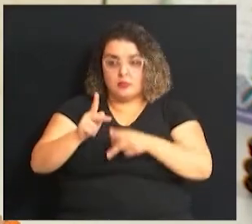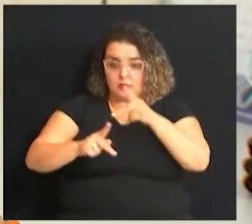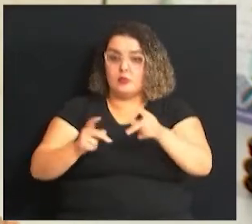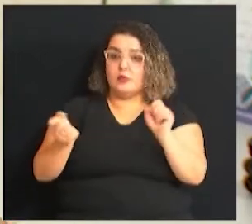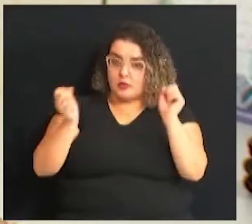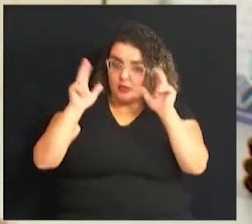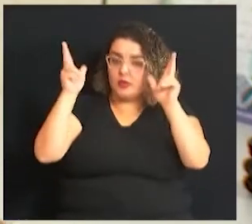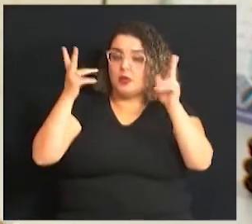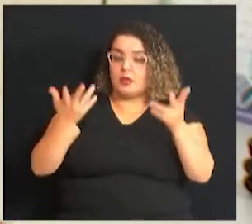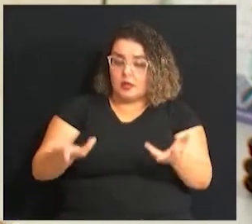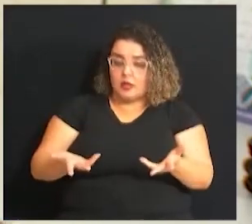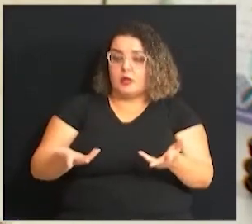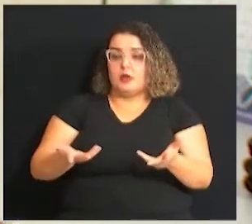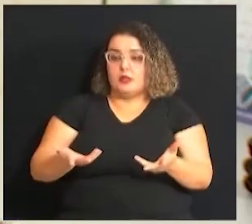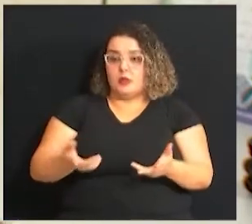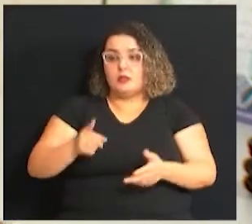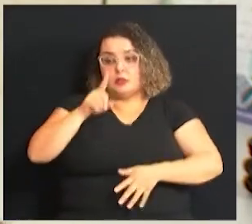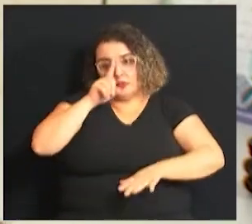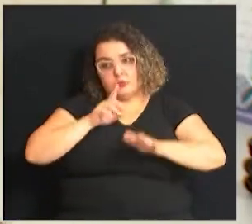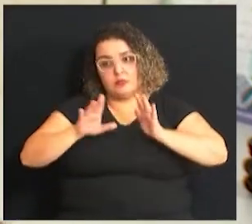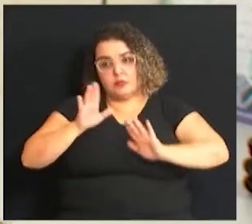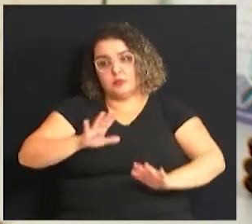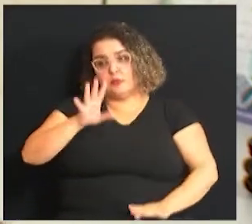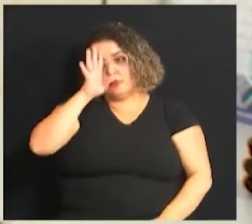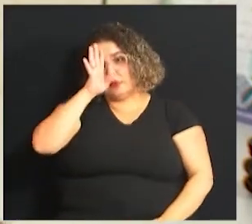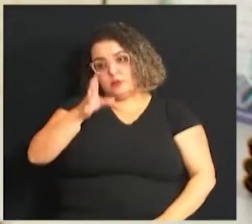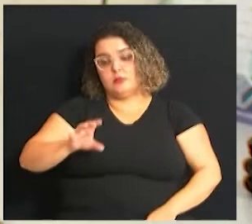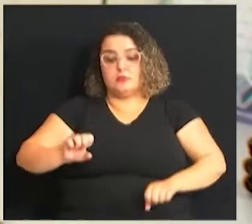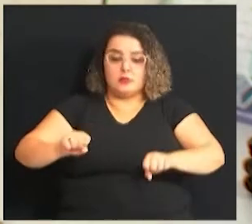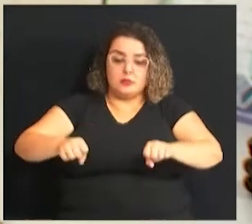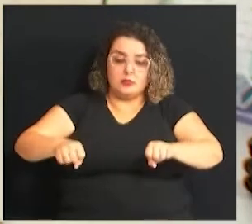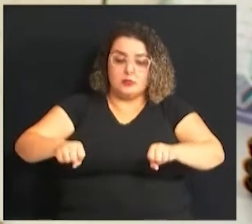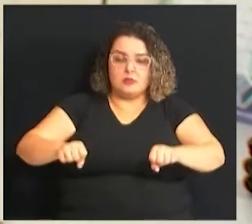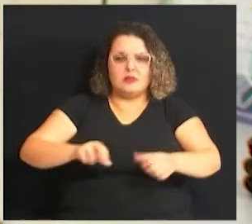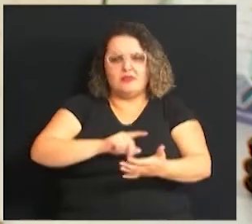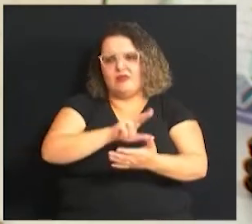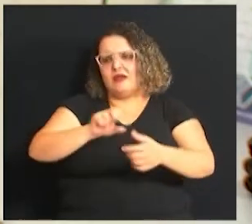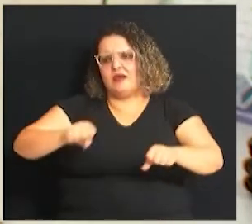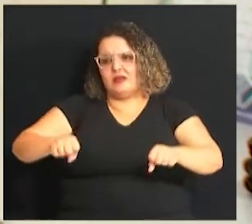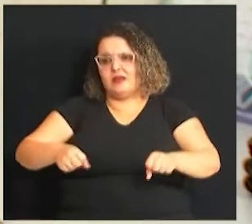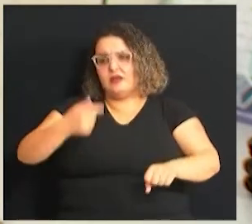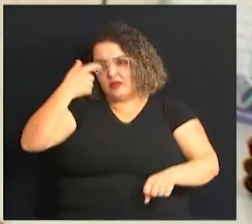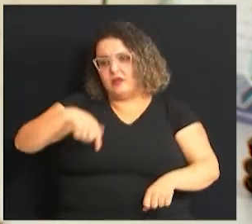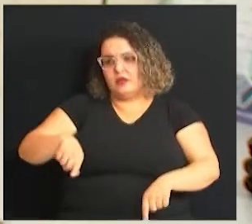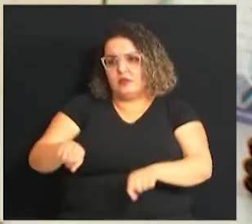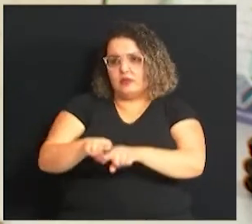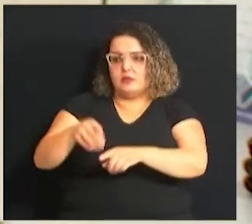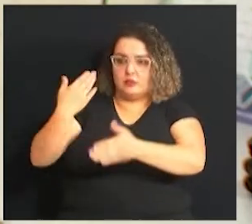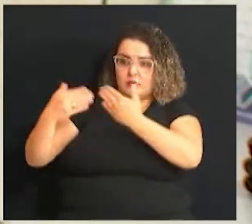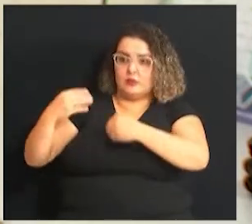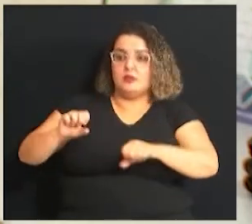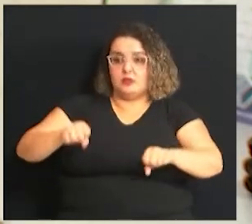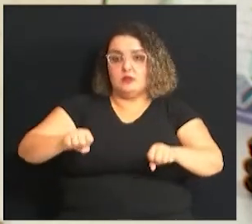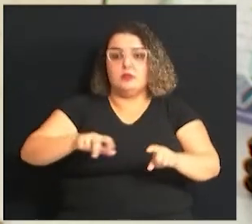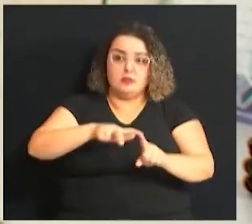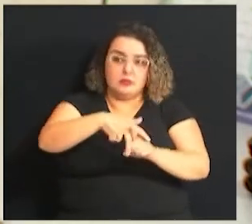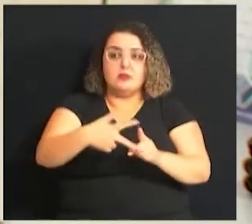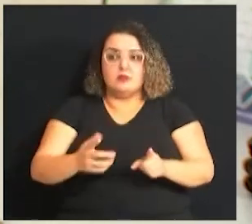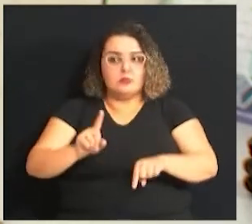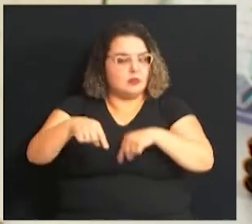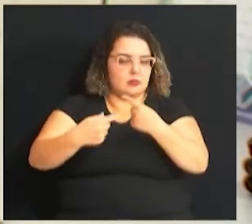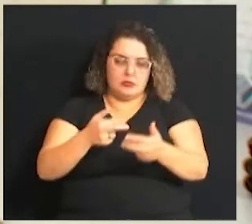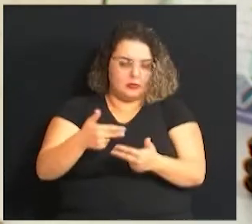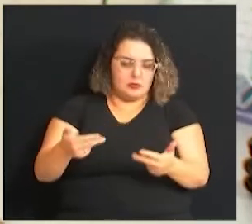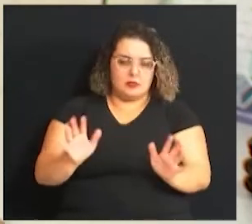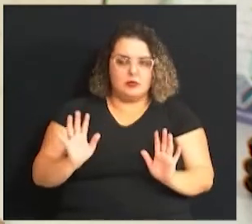A população ficar atenta e tomar cuidado, principalmente motoqueiro. Tem muito motoqueiro em Campinas. Eu também fui motoqueiro, tive um acidente, mas